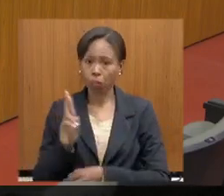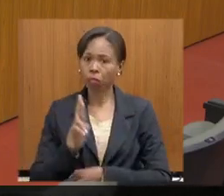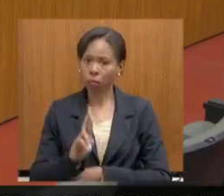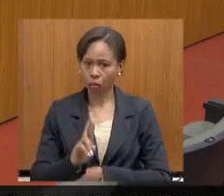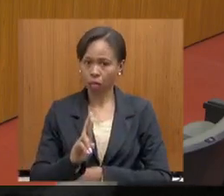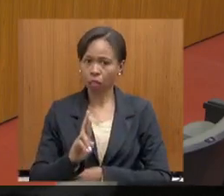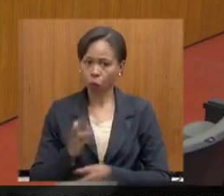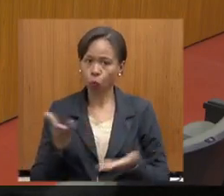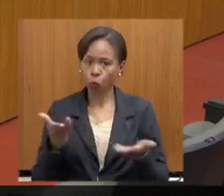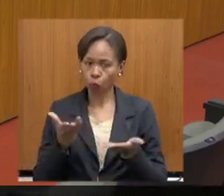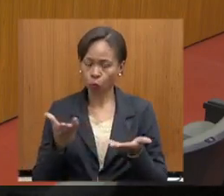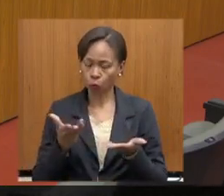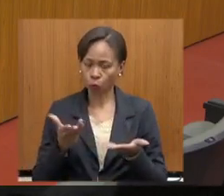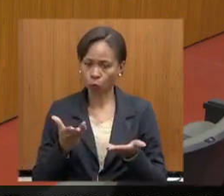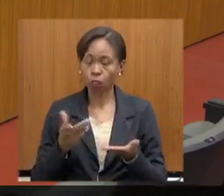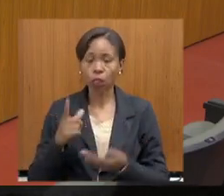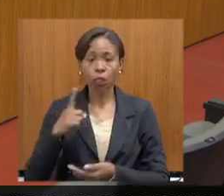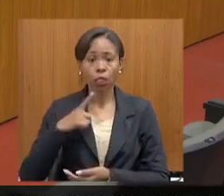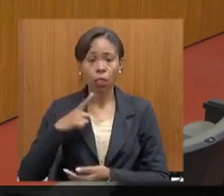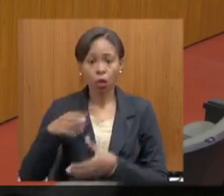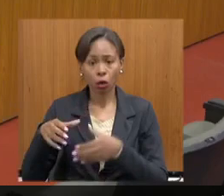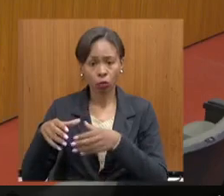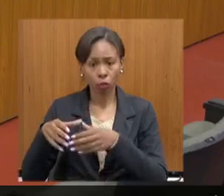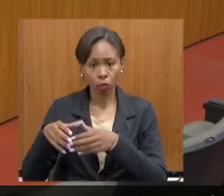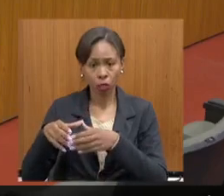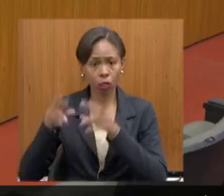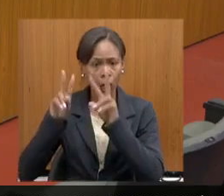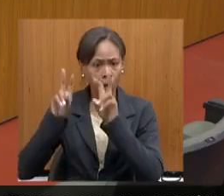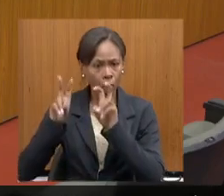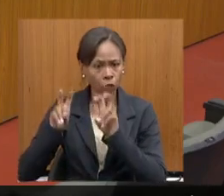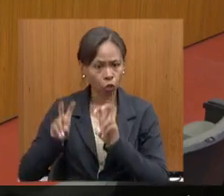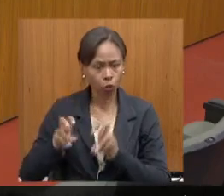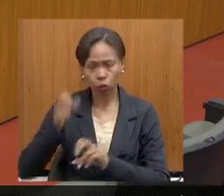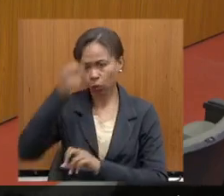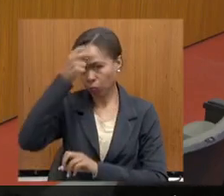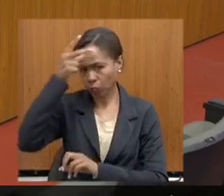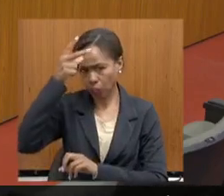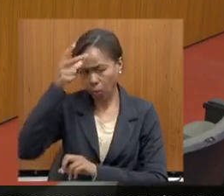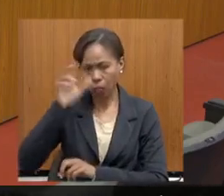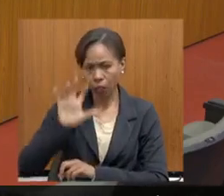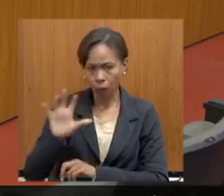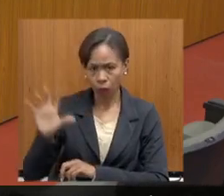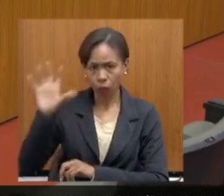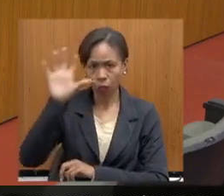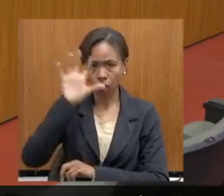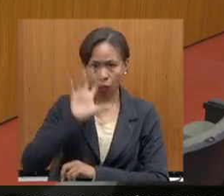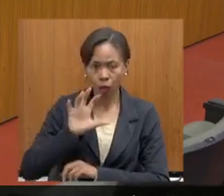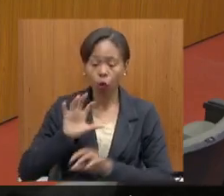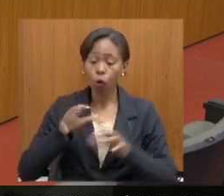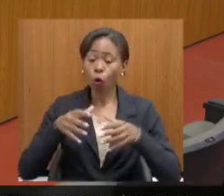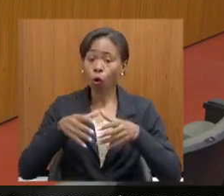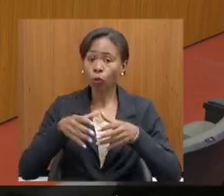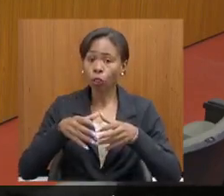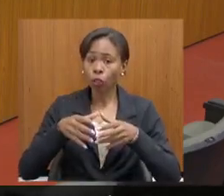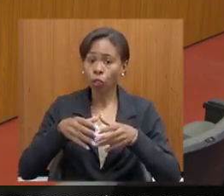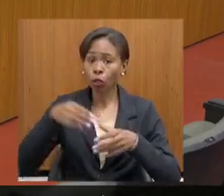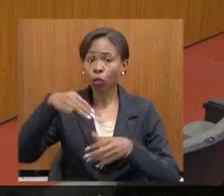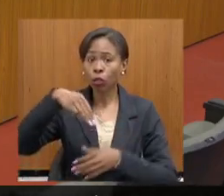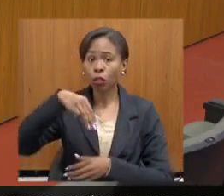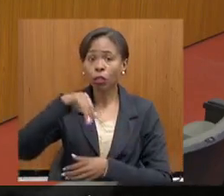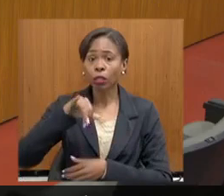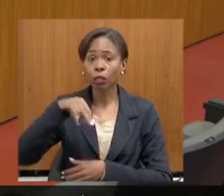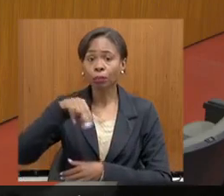tarde nós temos aqui a comissão de assuntos municipais e regionalização comissão de Minas e energia